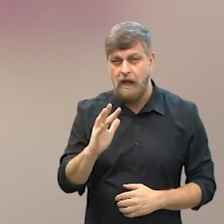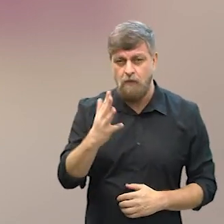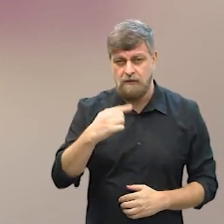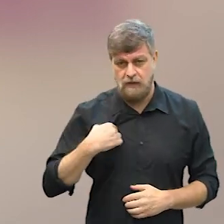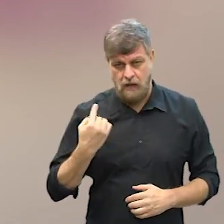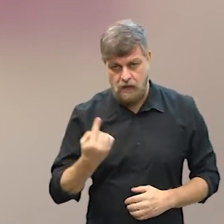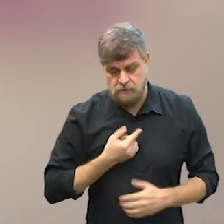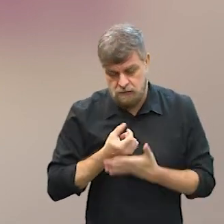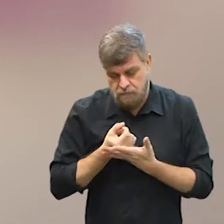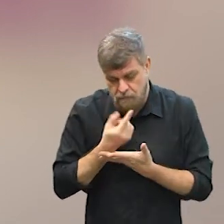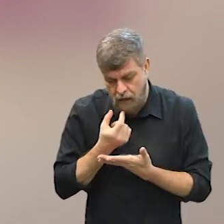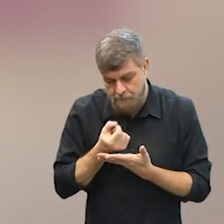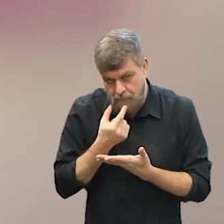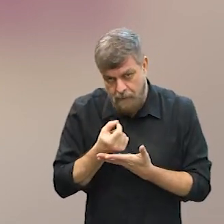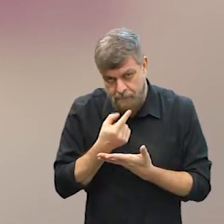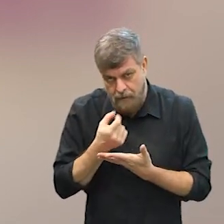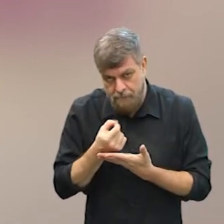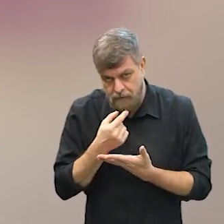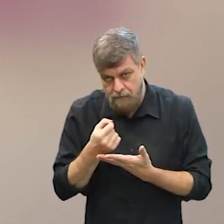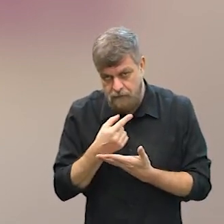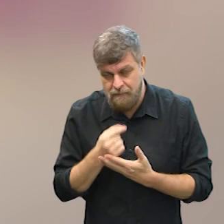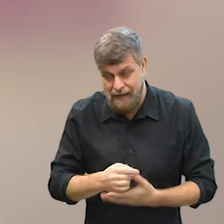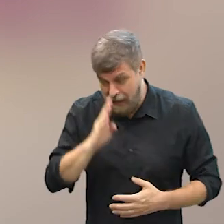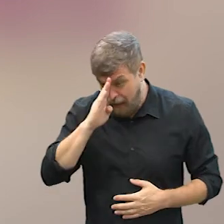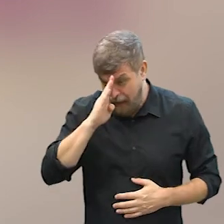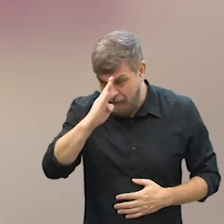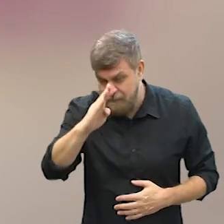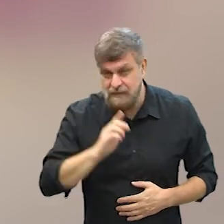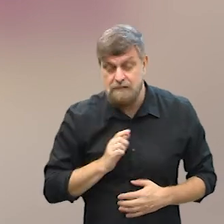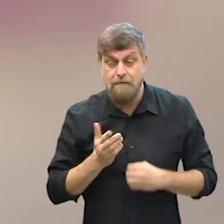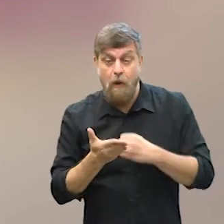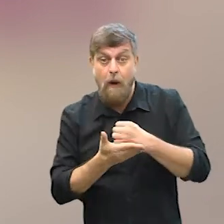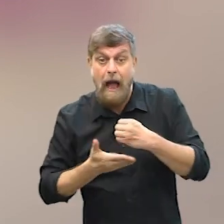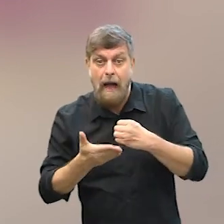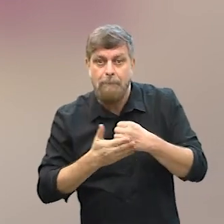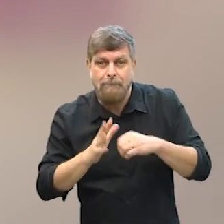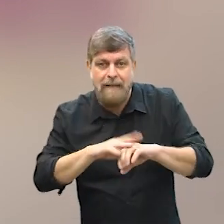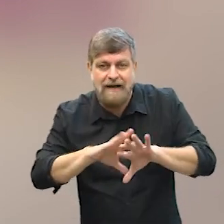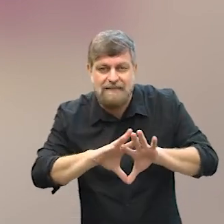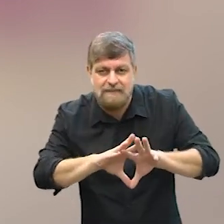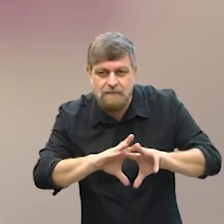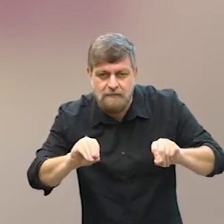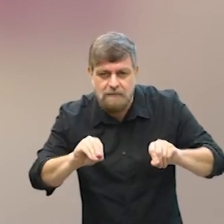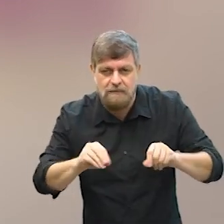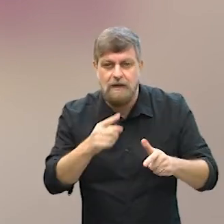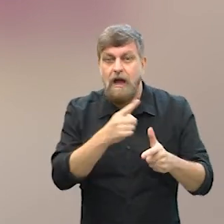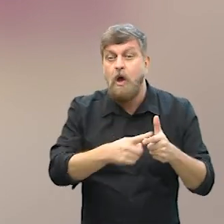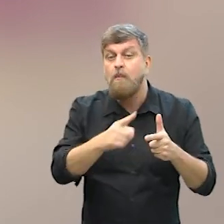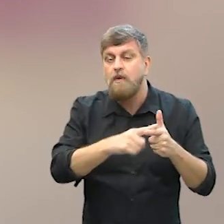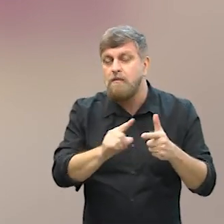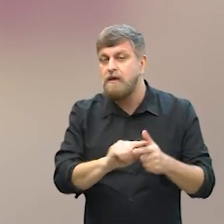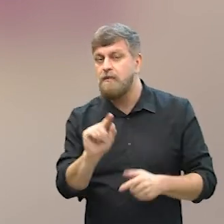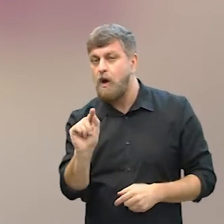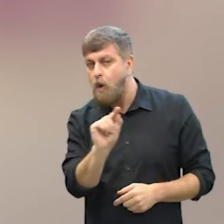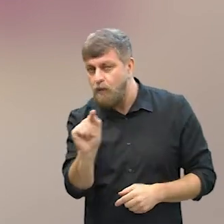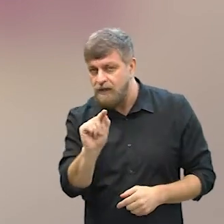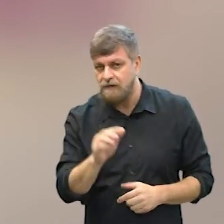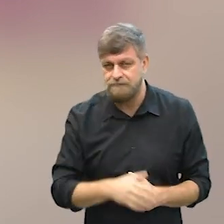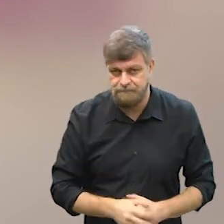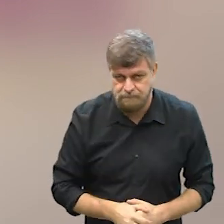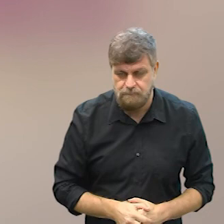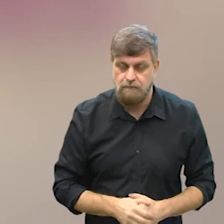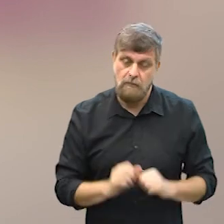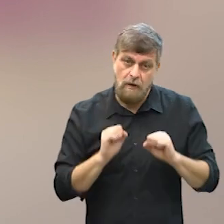necessário nós usarmos medicamentos que estão relacionados principalmente à causa do problema da hipertensão pulmonar. E